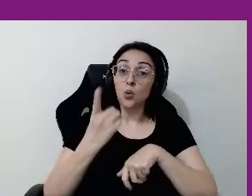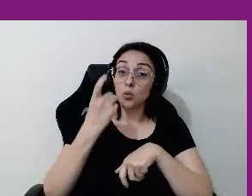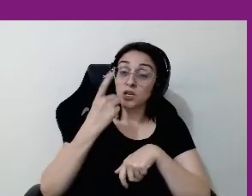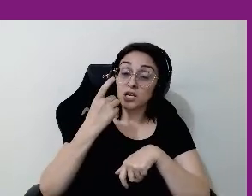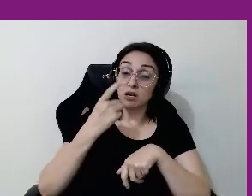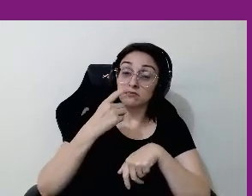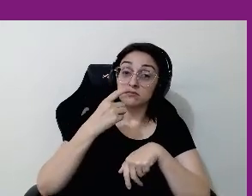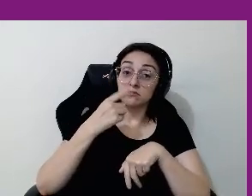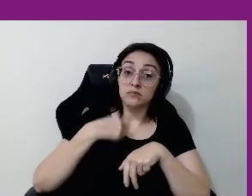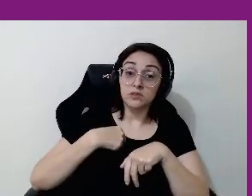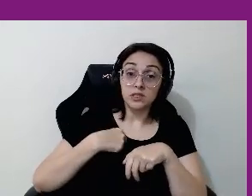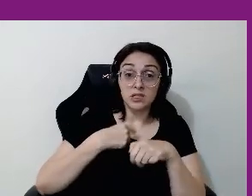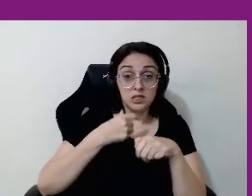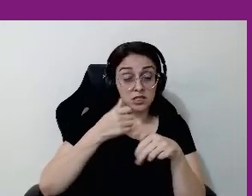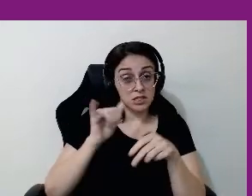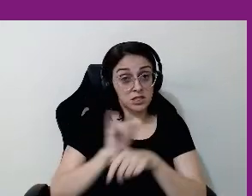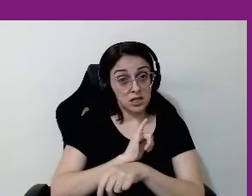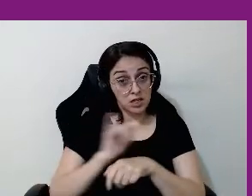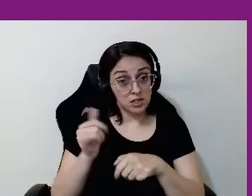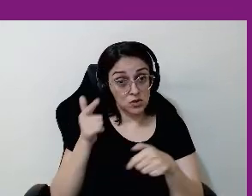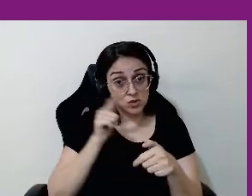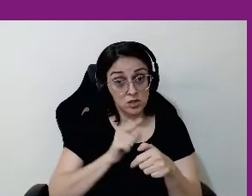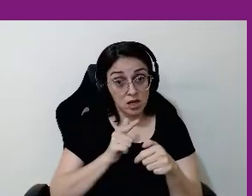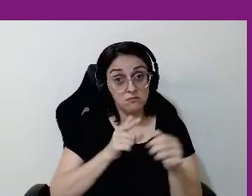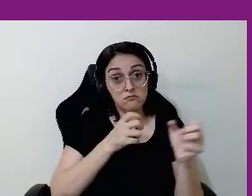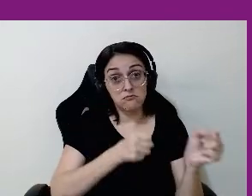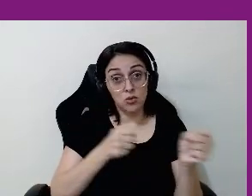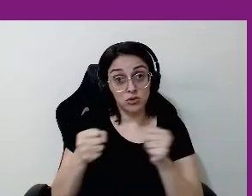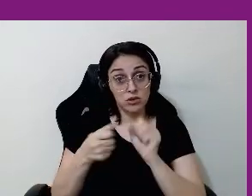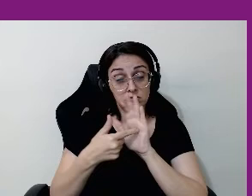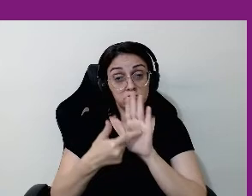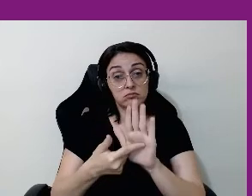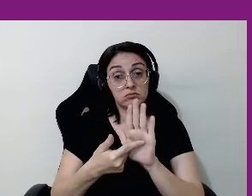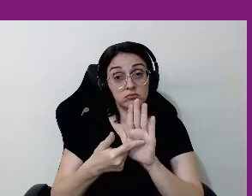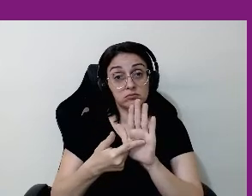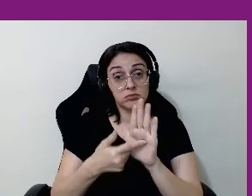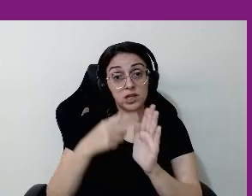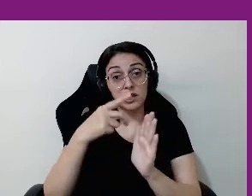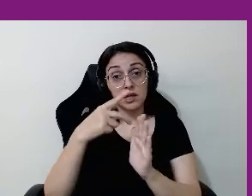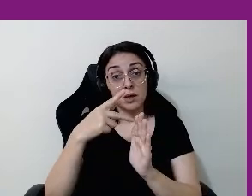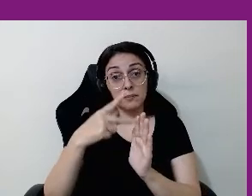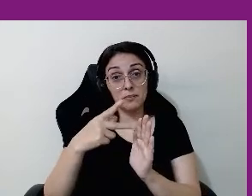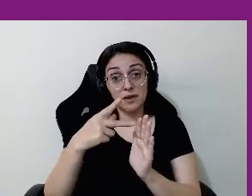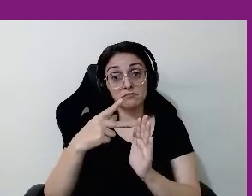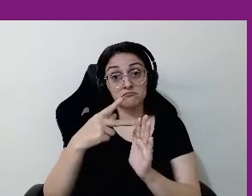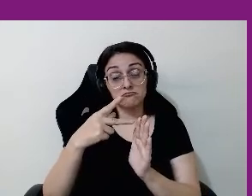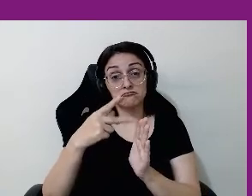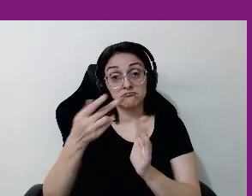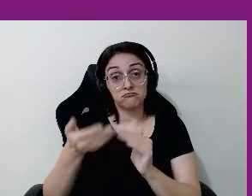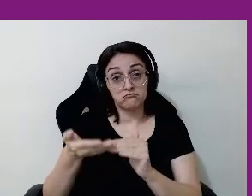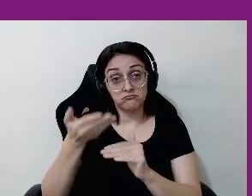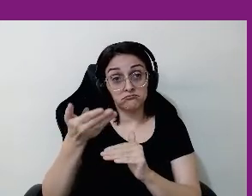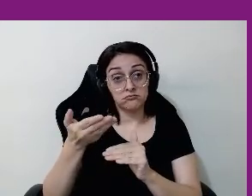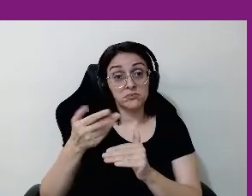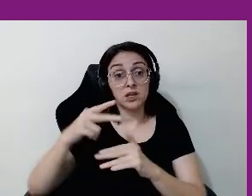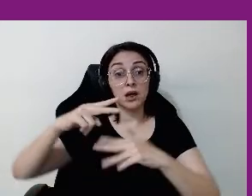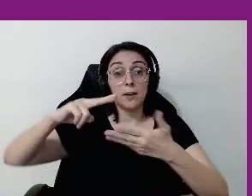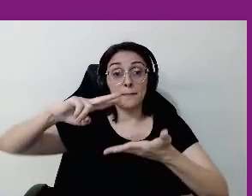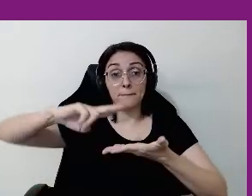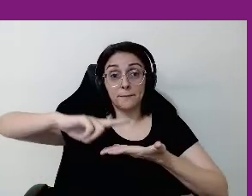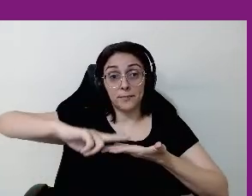tem uma evidência robusta e que tem um P significante é a